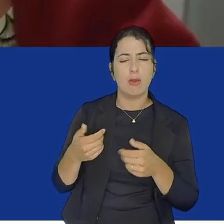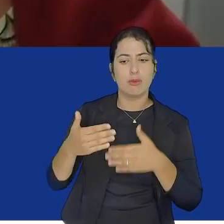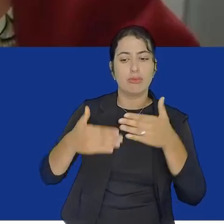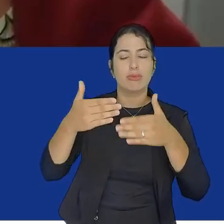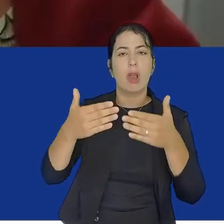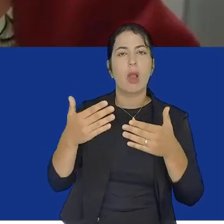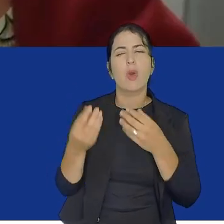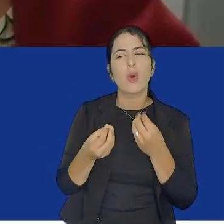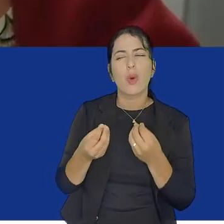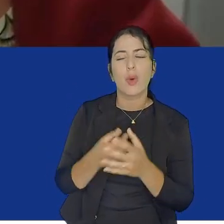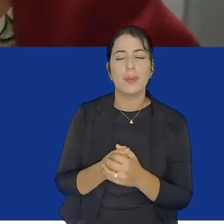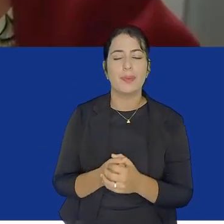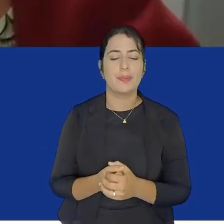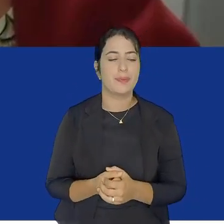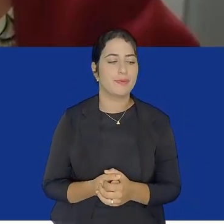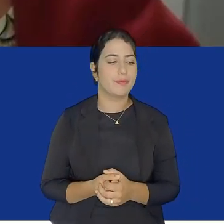salto?